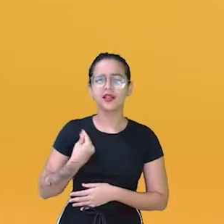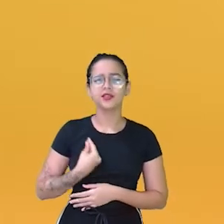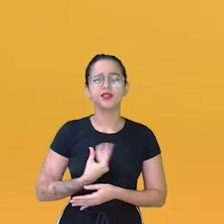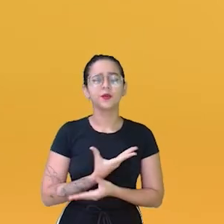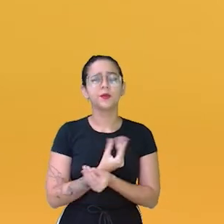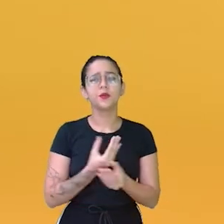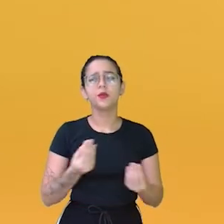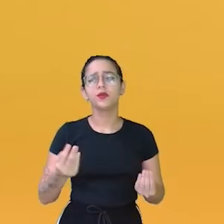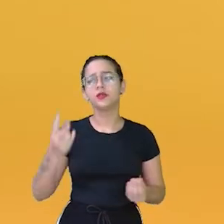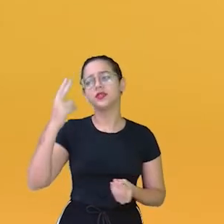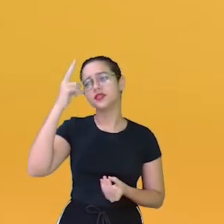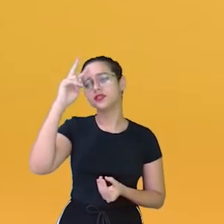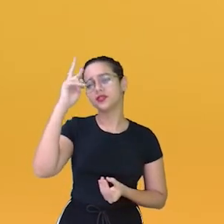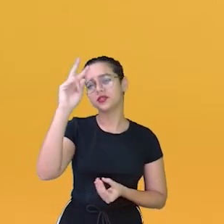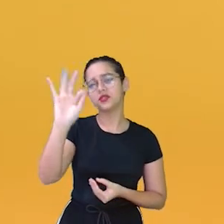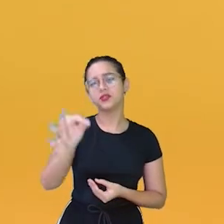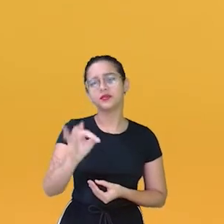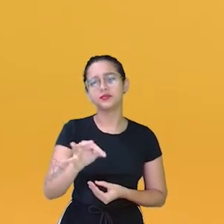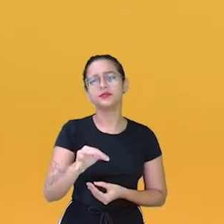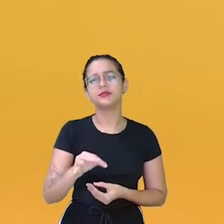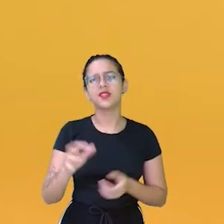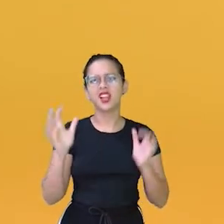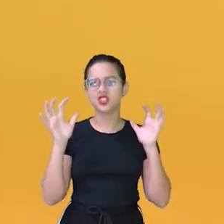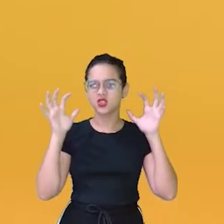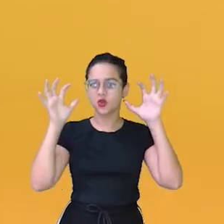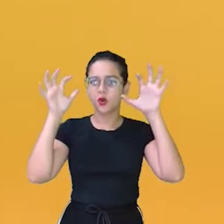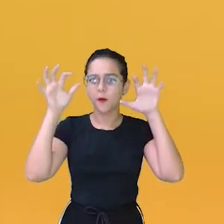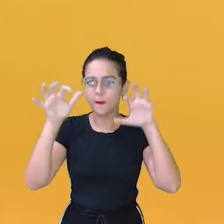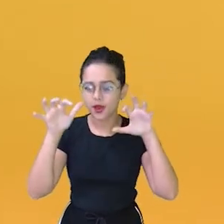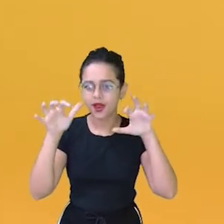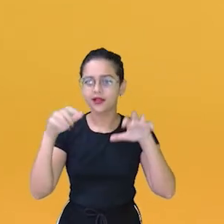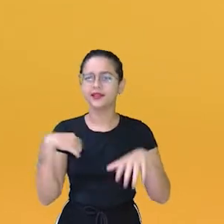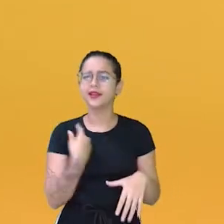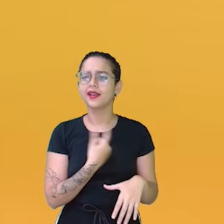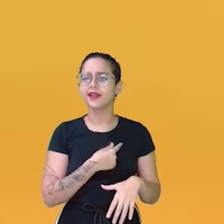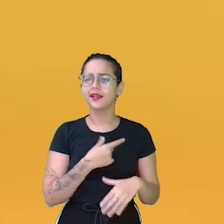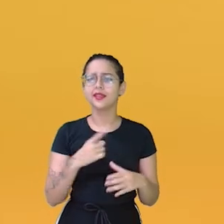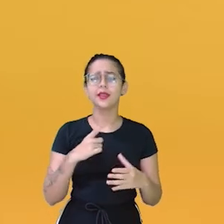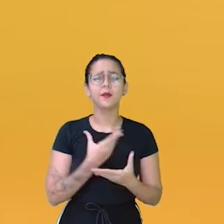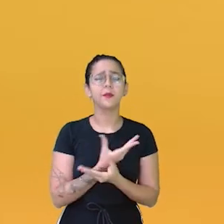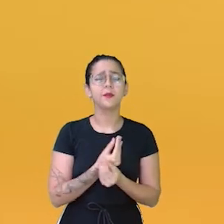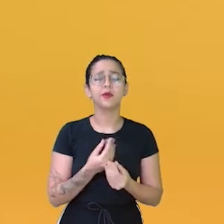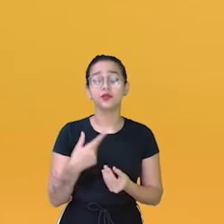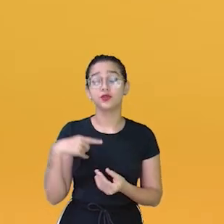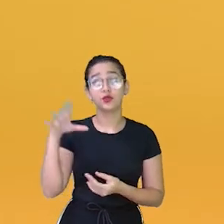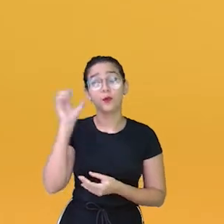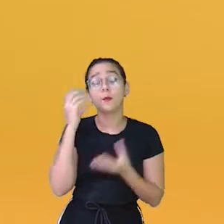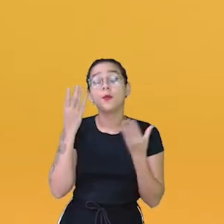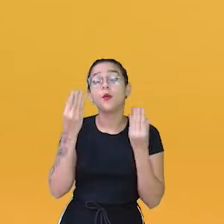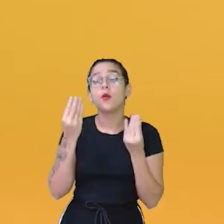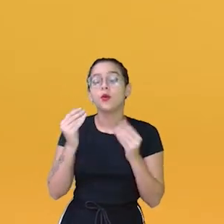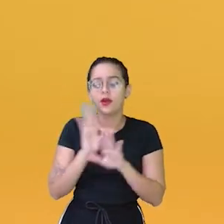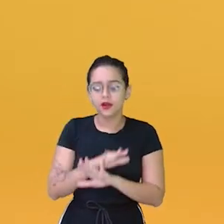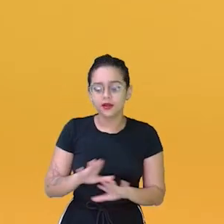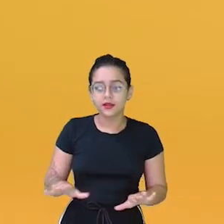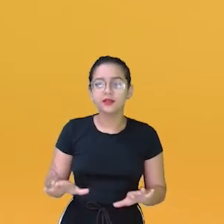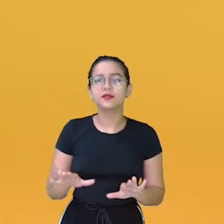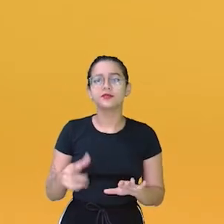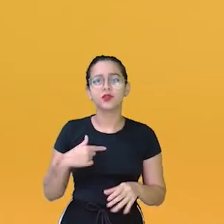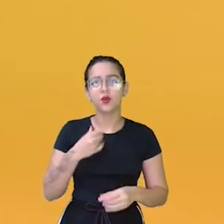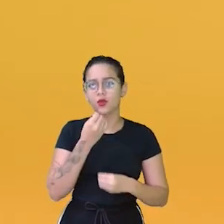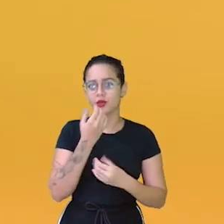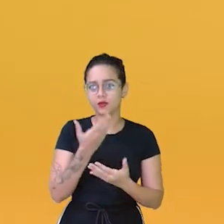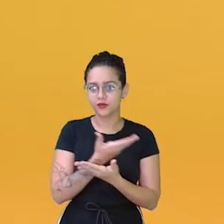outras histórias, não é? Assombradas, e aí que a gente... Escutei muito essa história quando eu era criança, eu já estou contando para